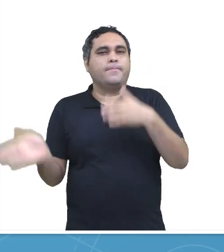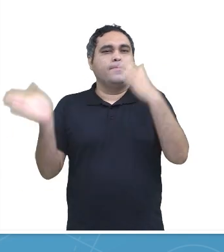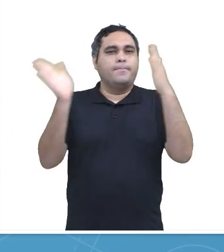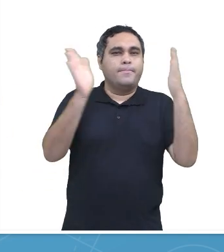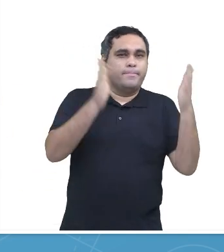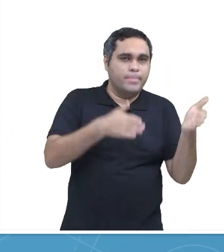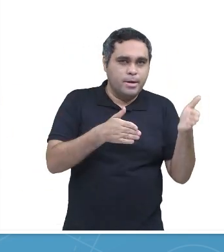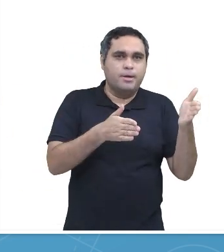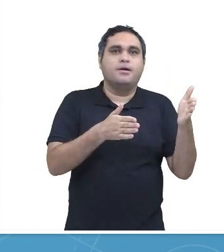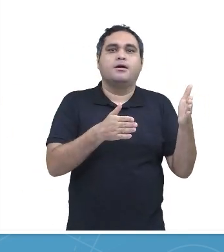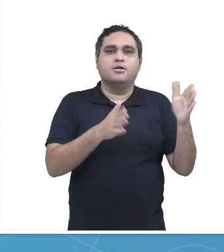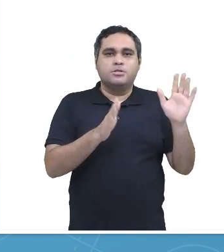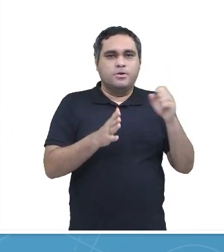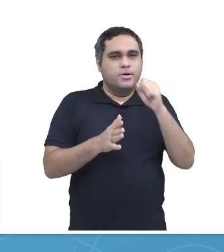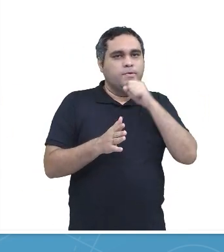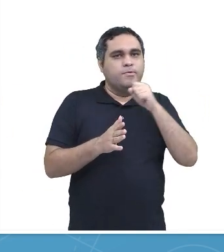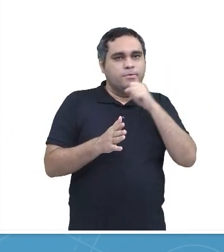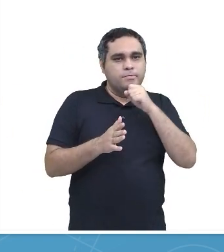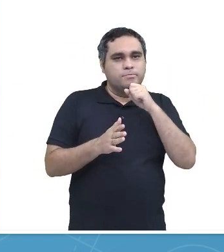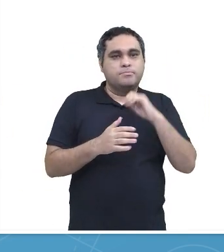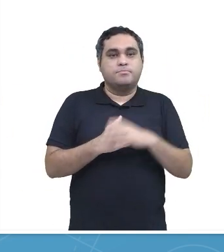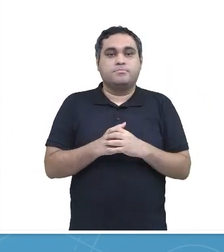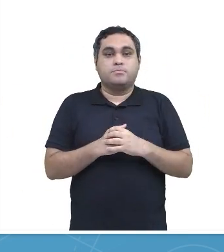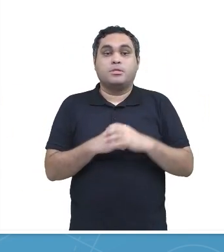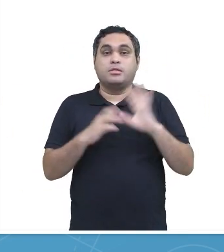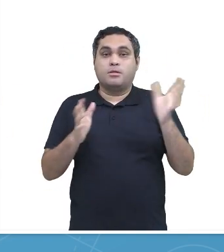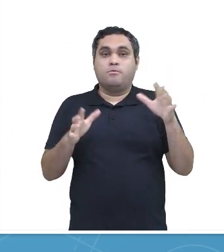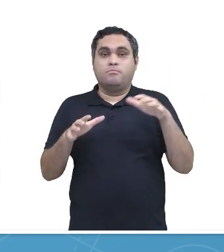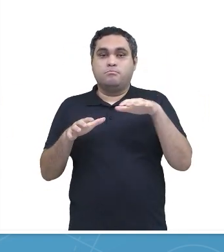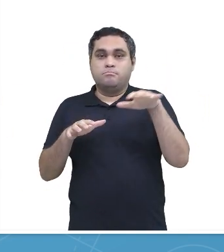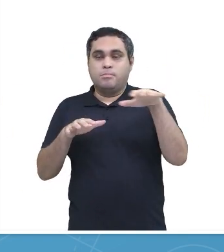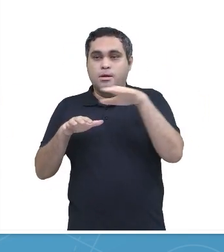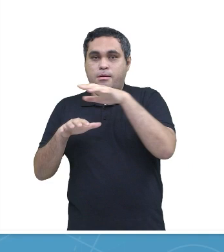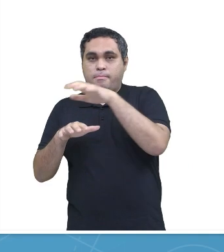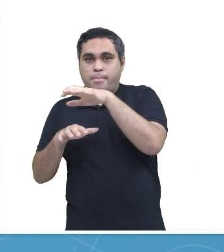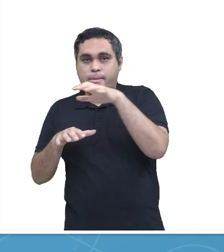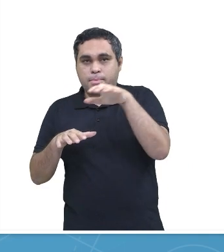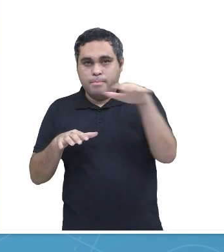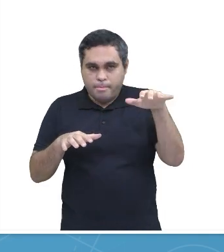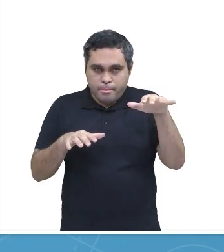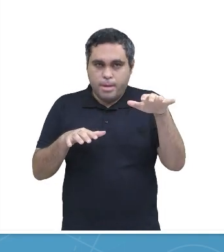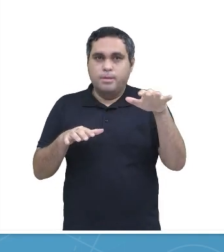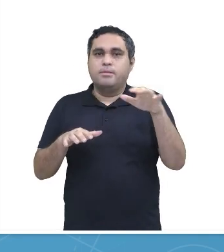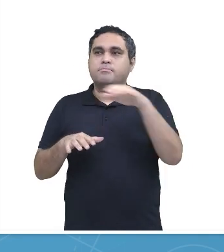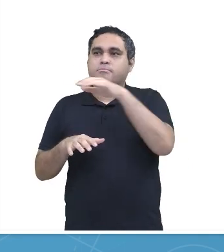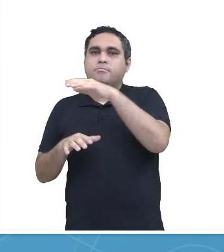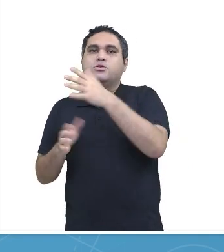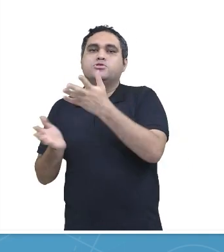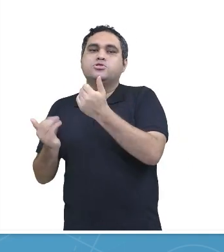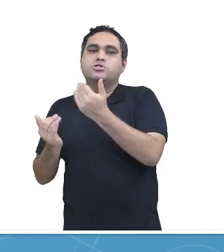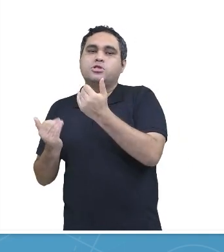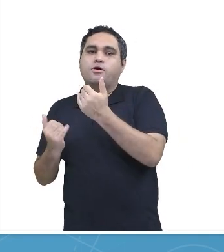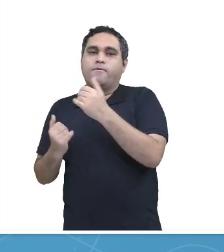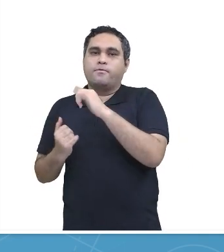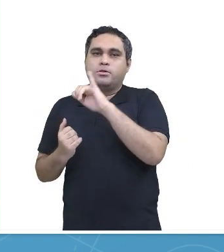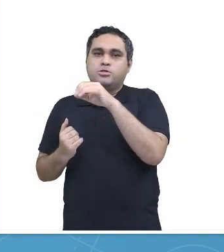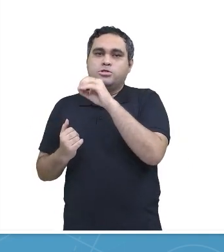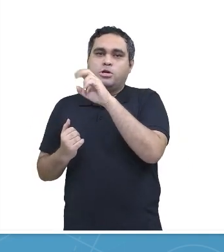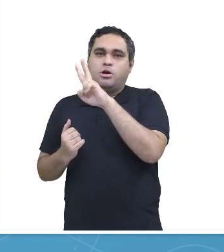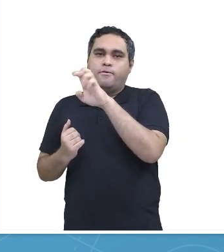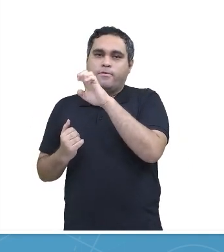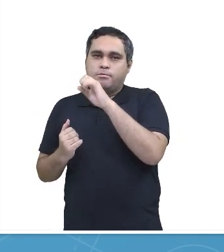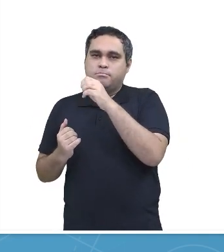velhice. Vamos ver cada uma dessas etapas, começando pela etapa do adulto jovem, aquele recém-saído